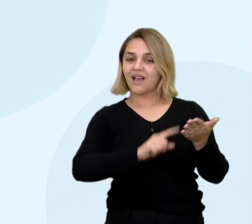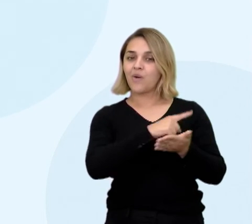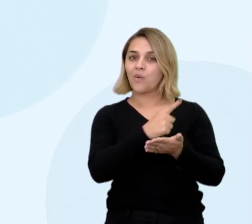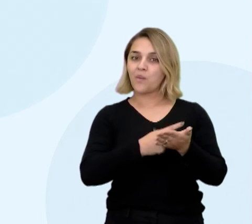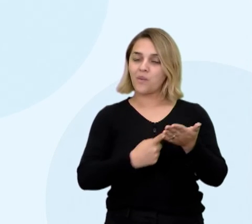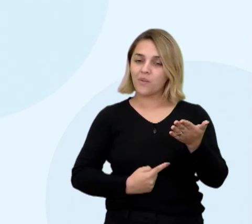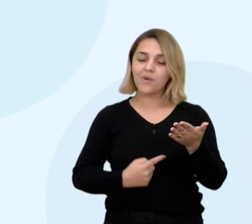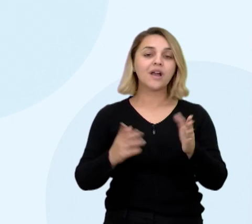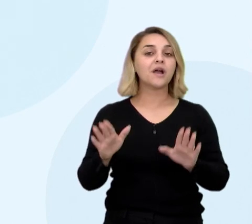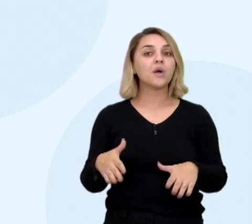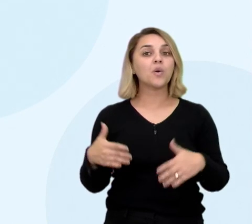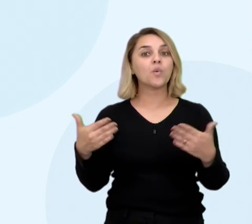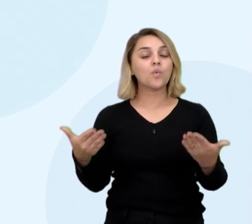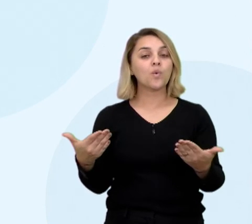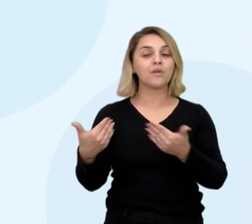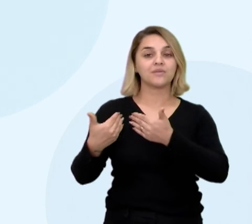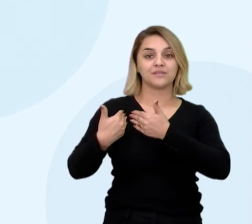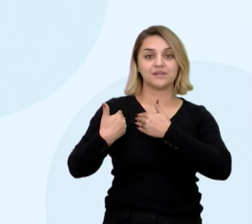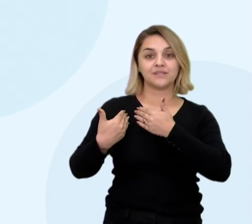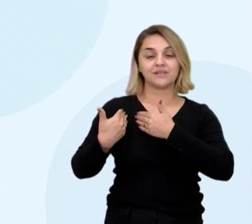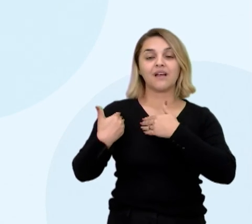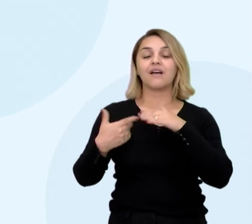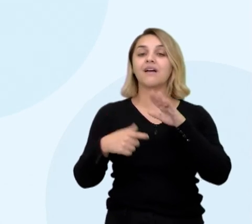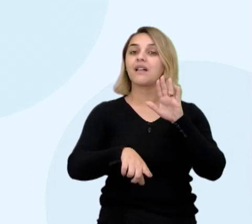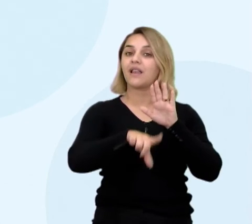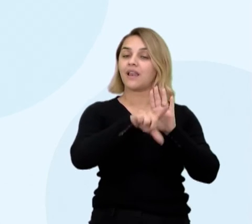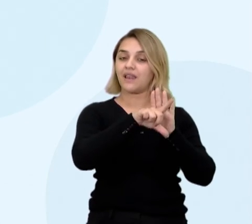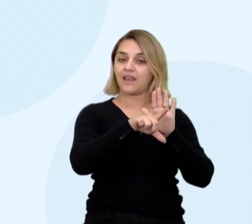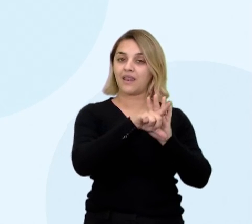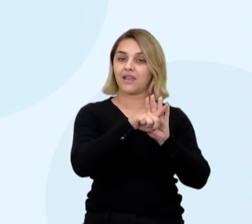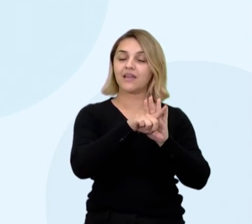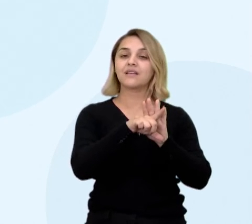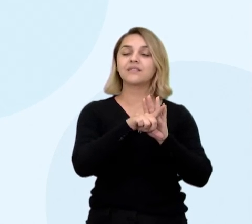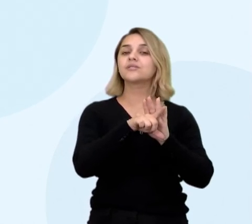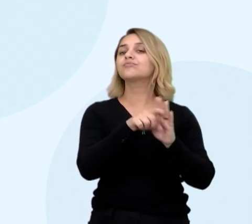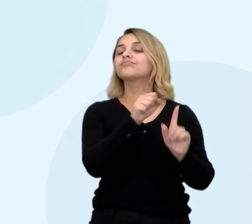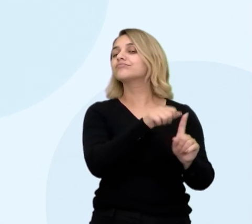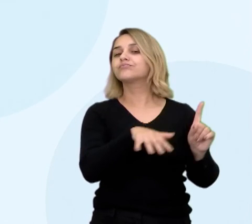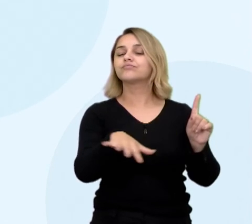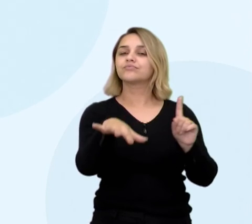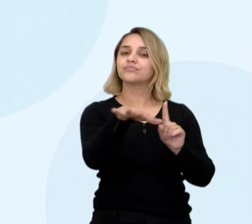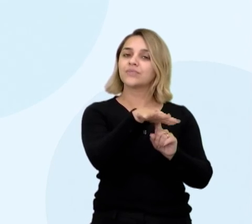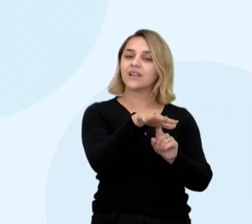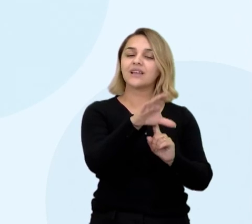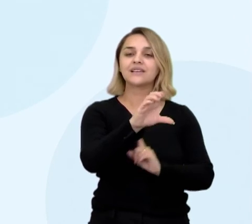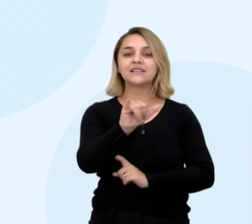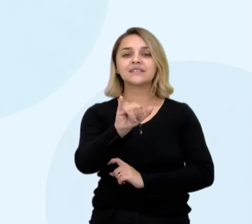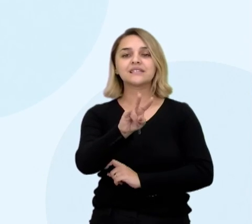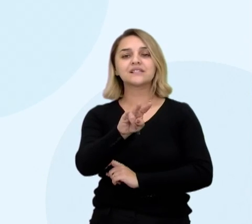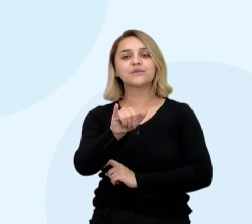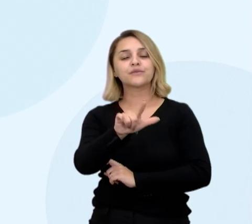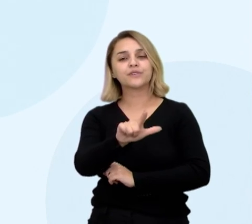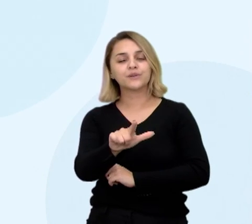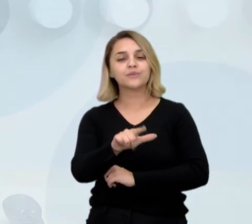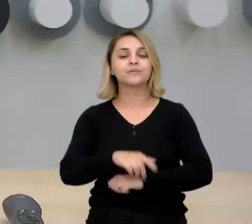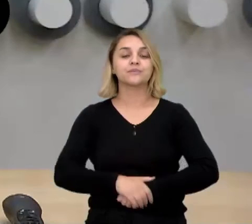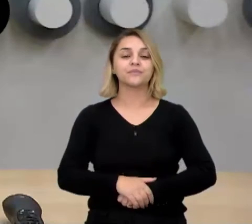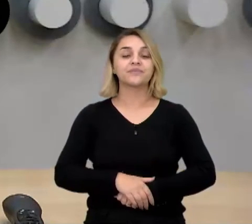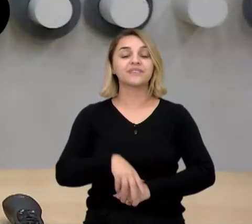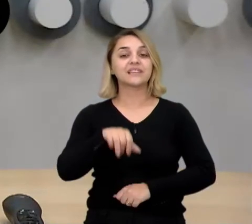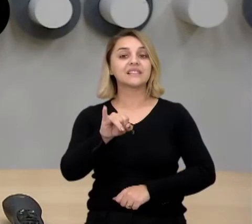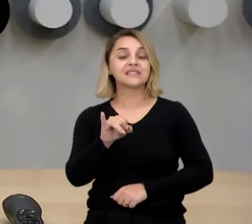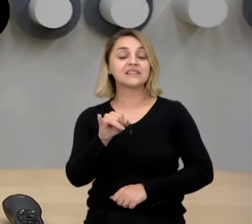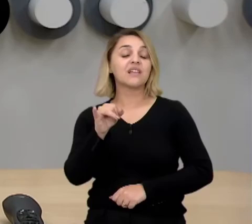é a função das leis em uma sociedade civil. Lembrando que quando a gente fala